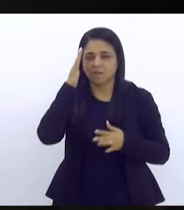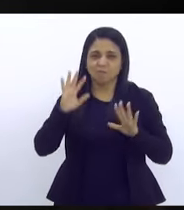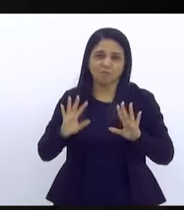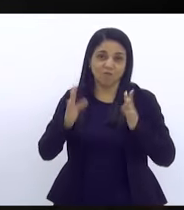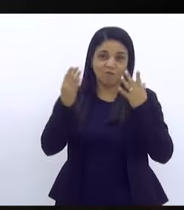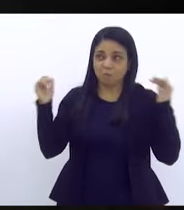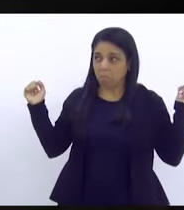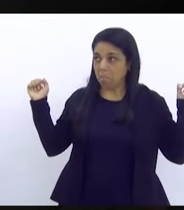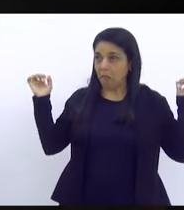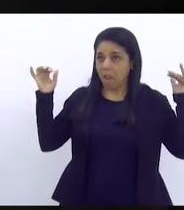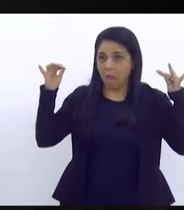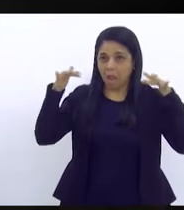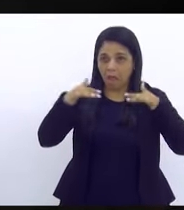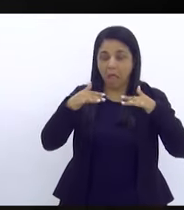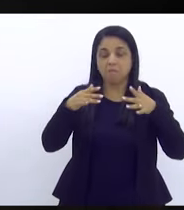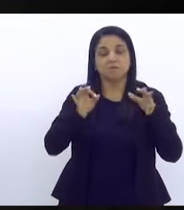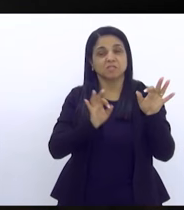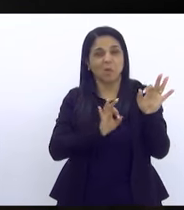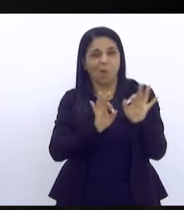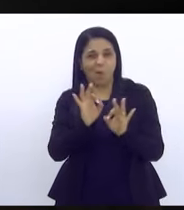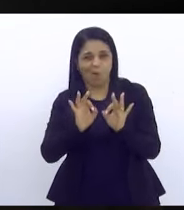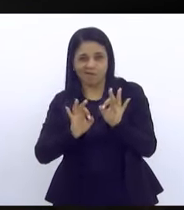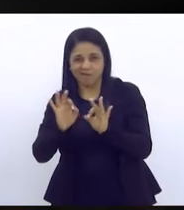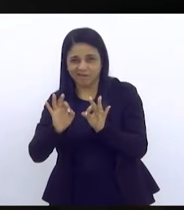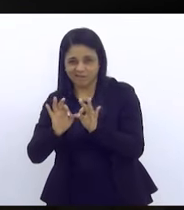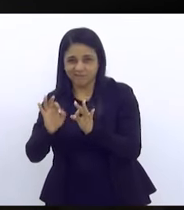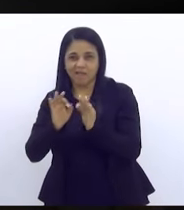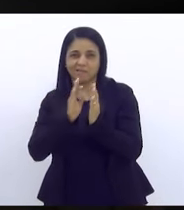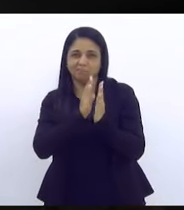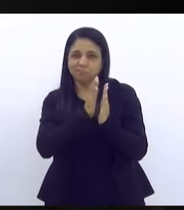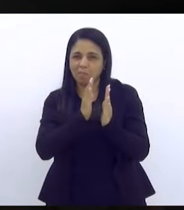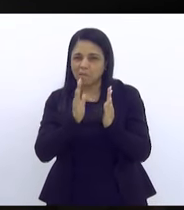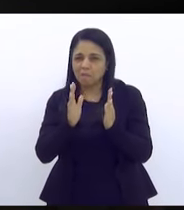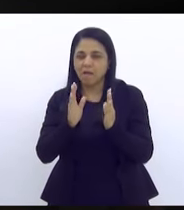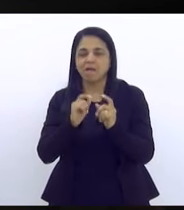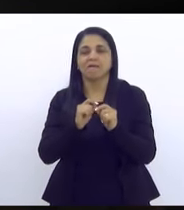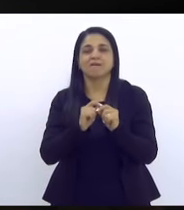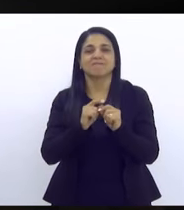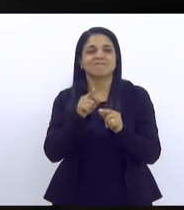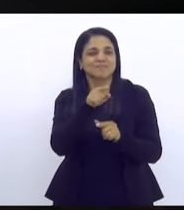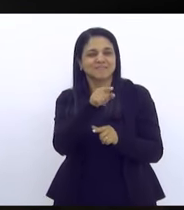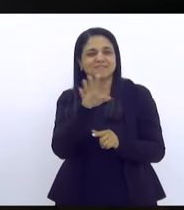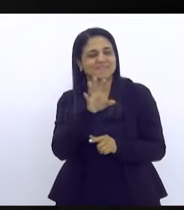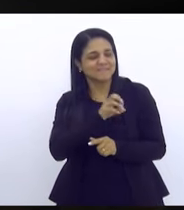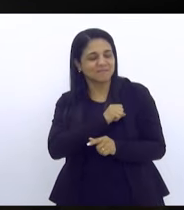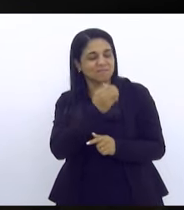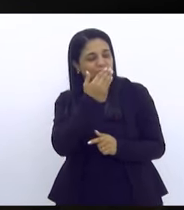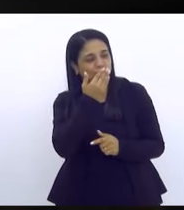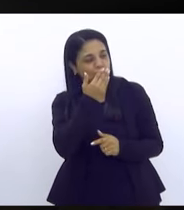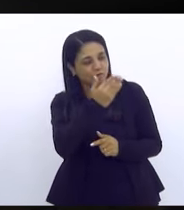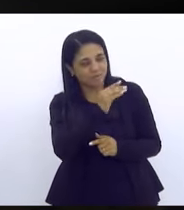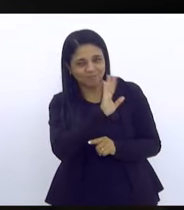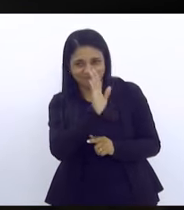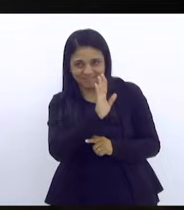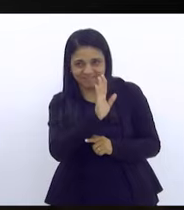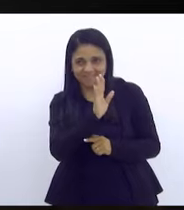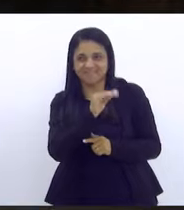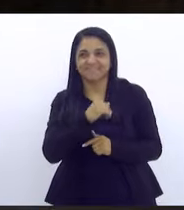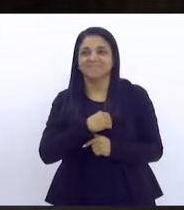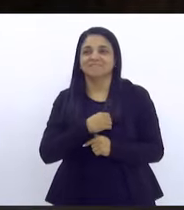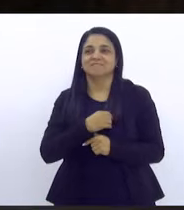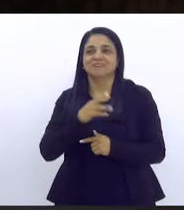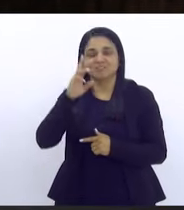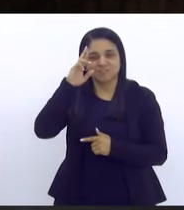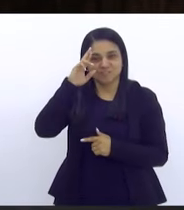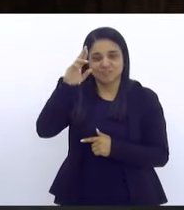lotados, né? Cheios, mas é muito organizado, muito ordeiro. Eu sei que vocês amam. A nossa chefe de cerimonial e